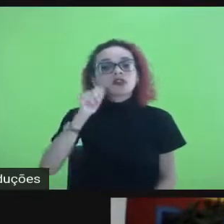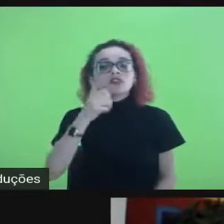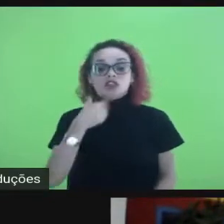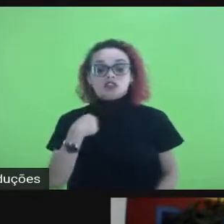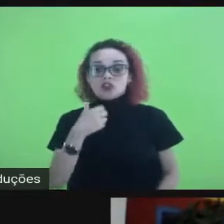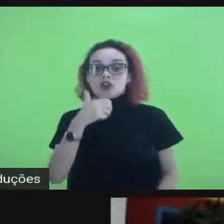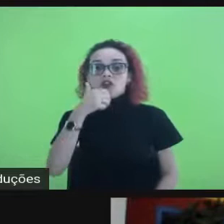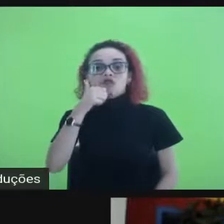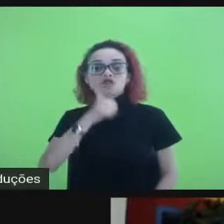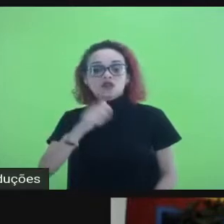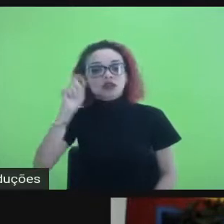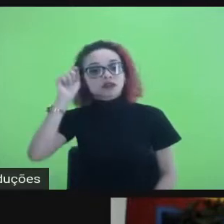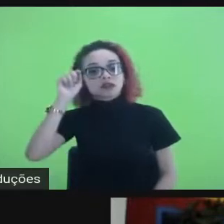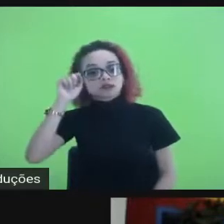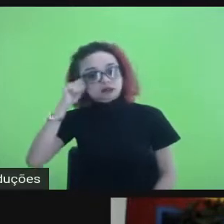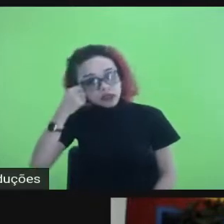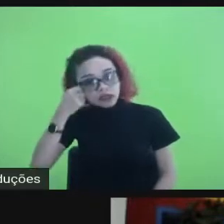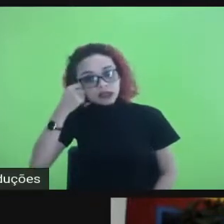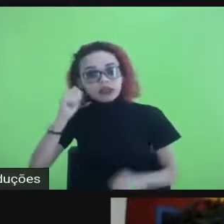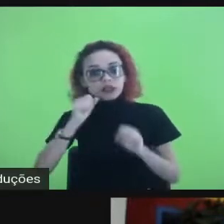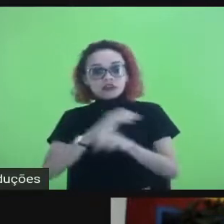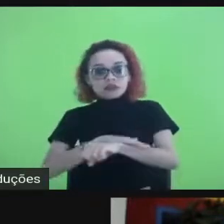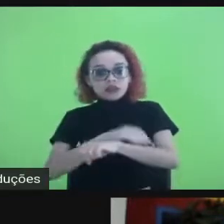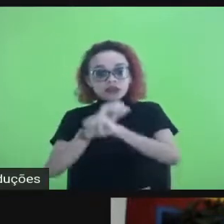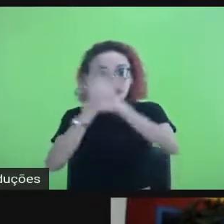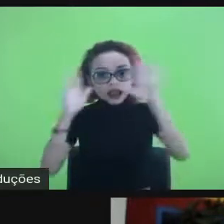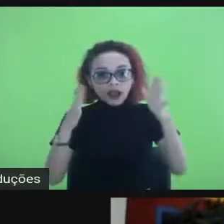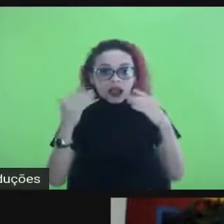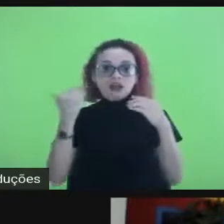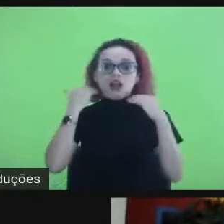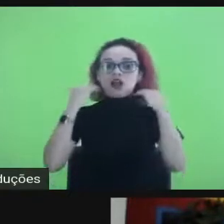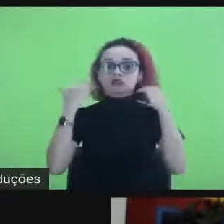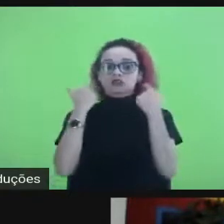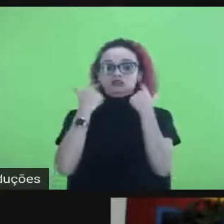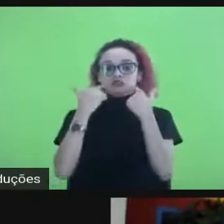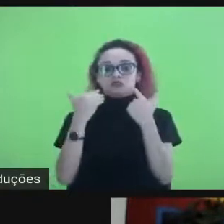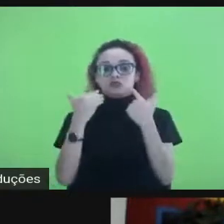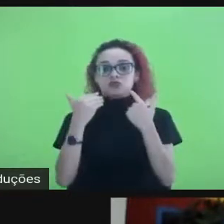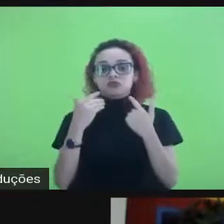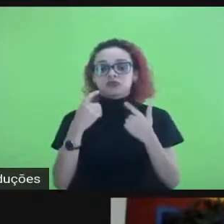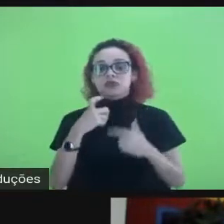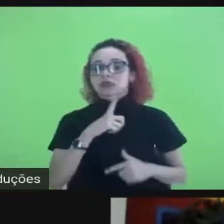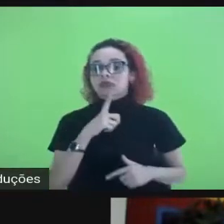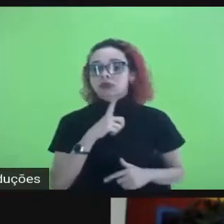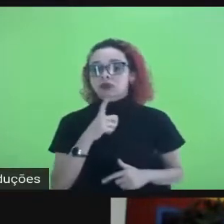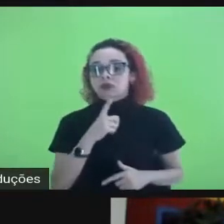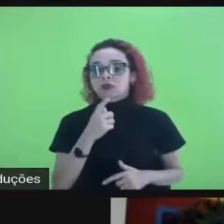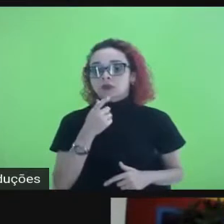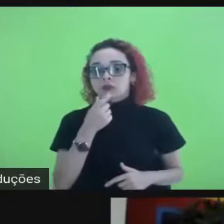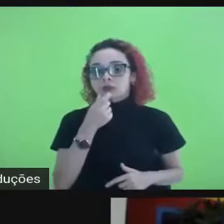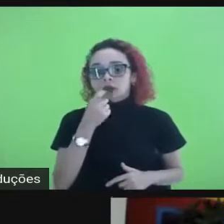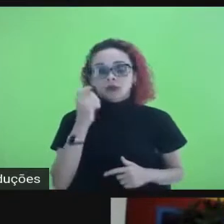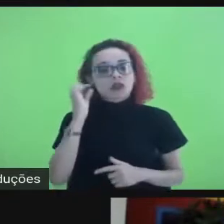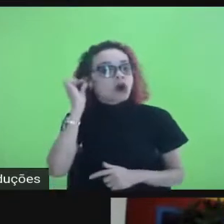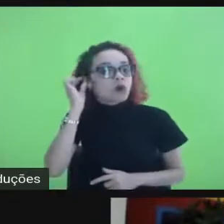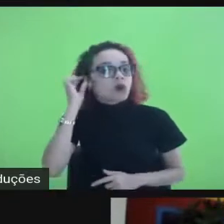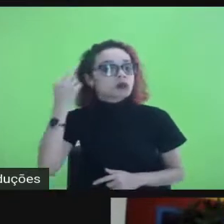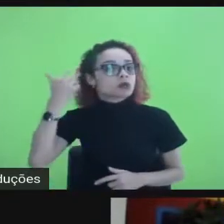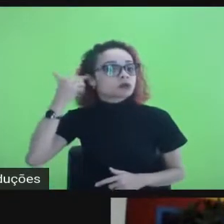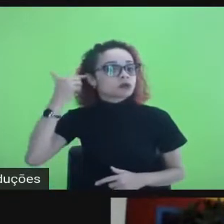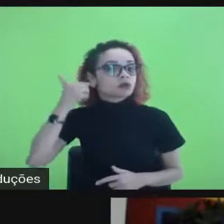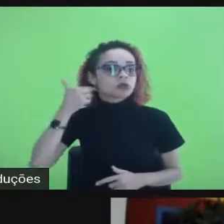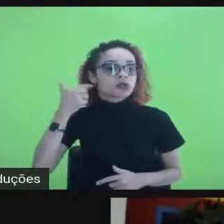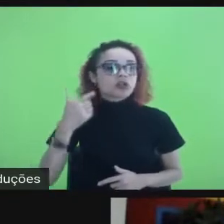retinta, cabelo curto, jogado assim para o lado, tenho piercing transversal na orelha, estou